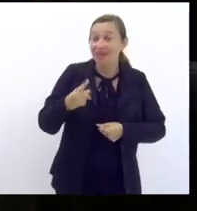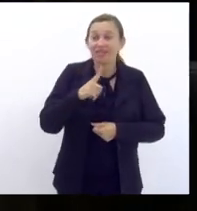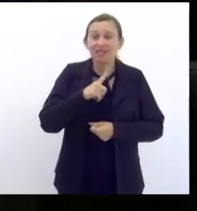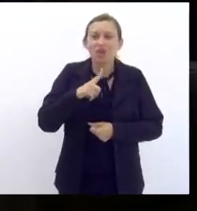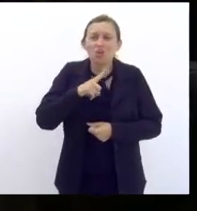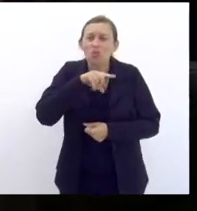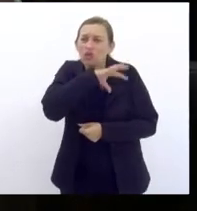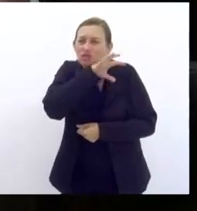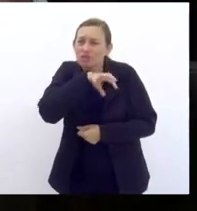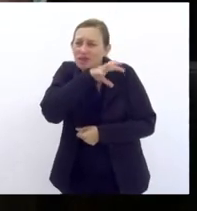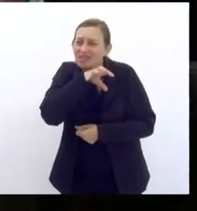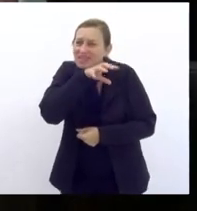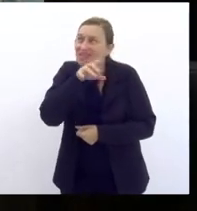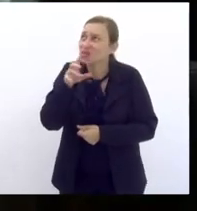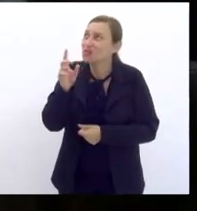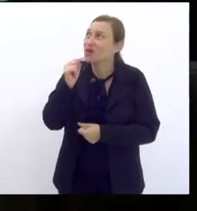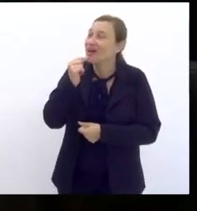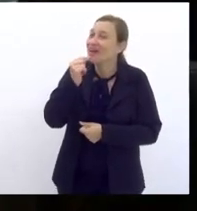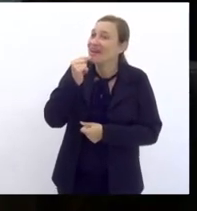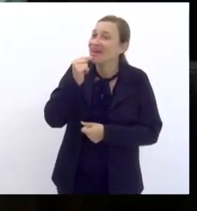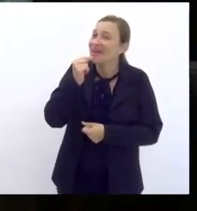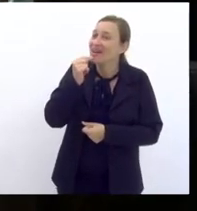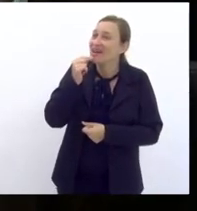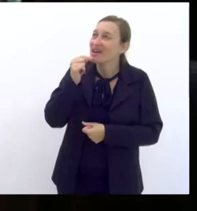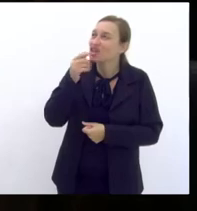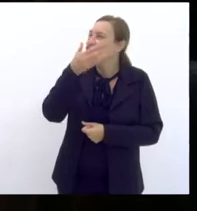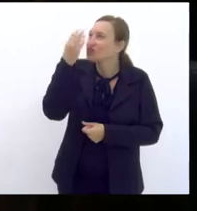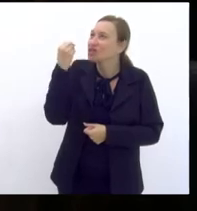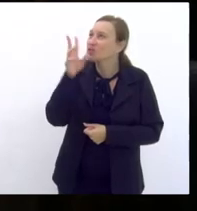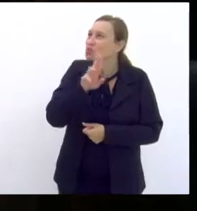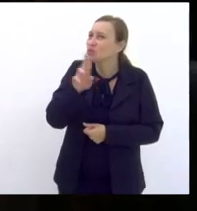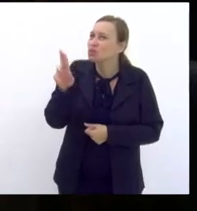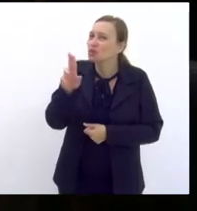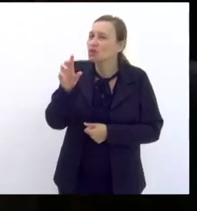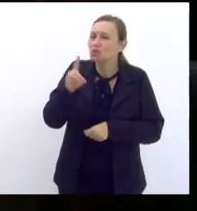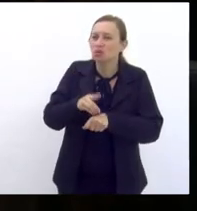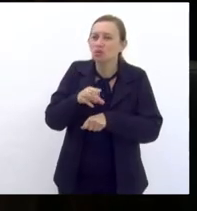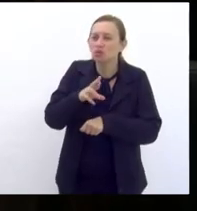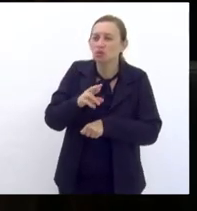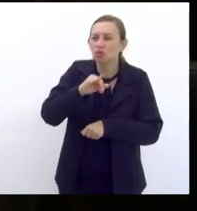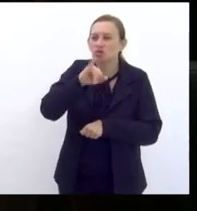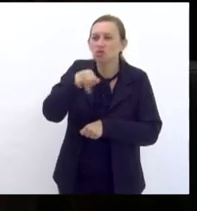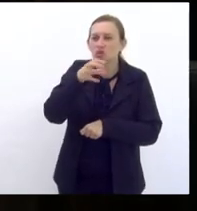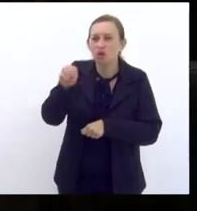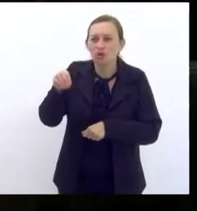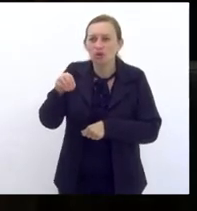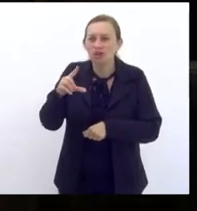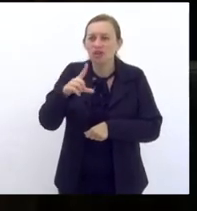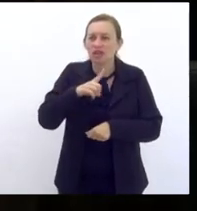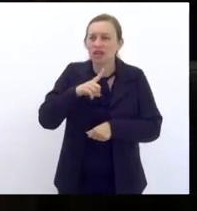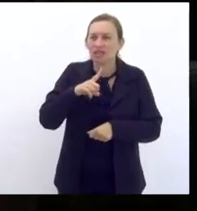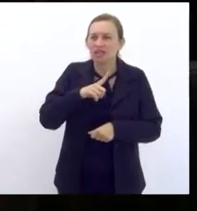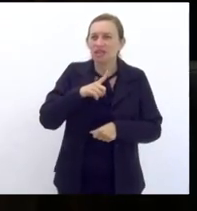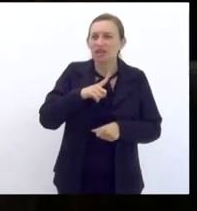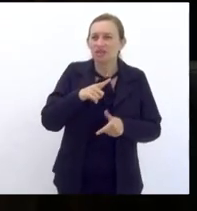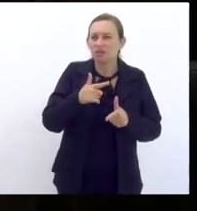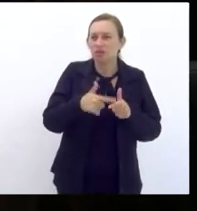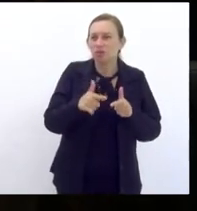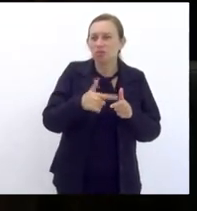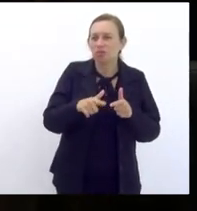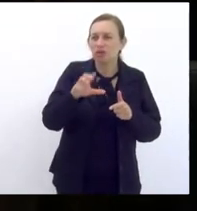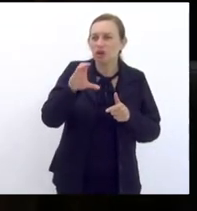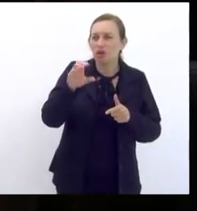animalzinho me veio a Fale aqui do nome Dr João né que ela teve uma lesão na coluna